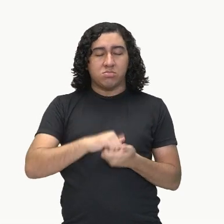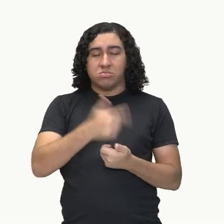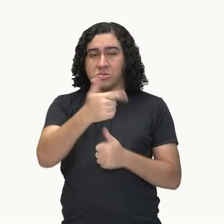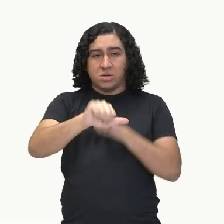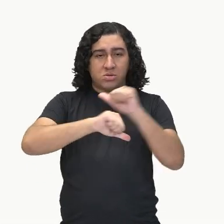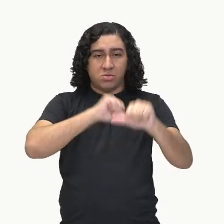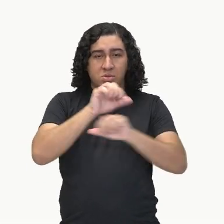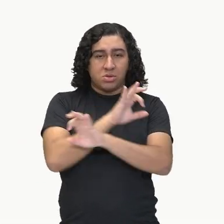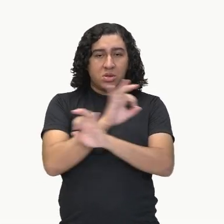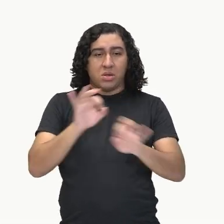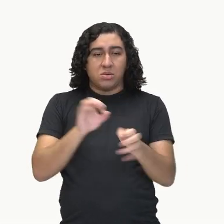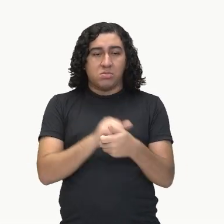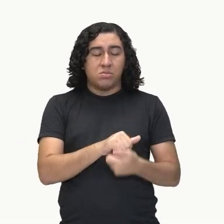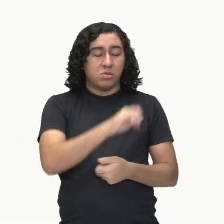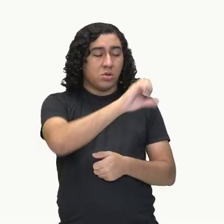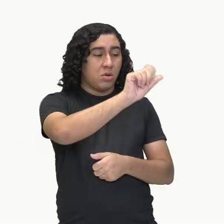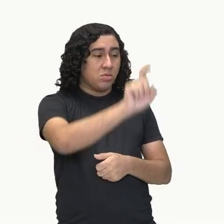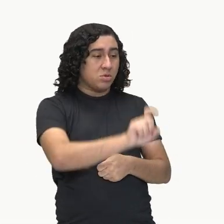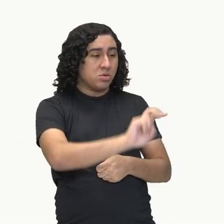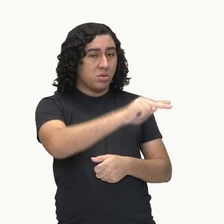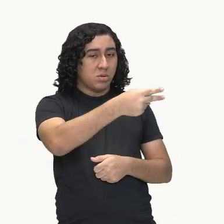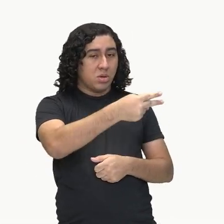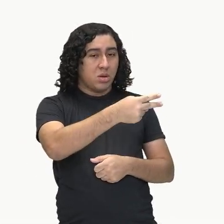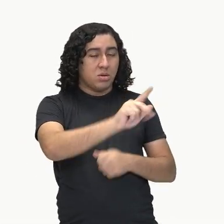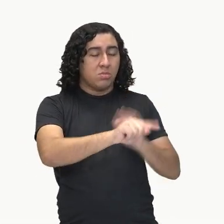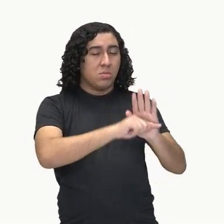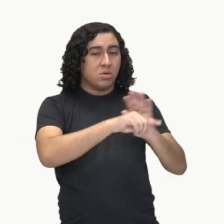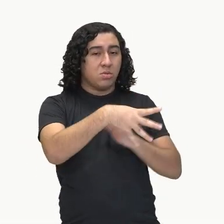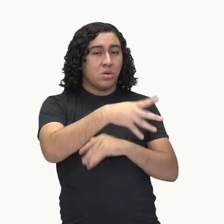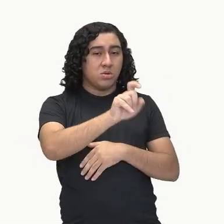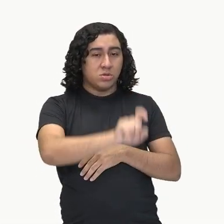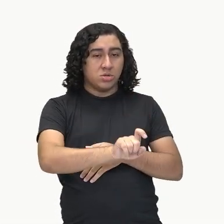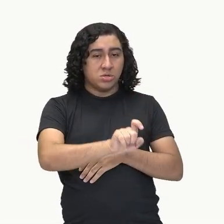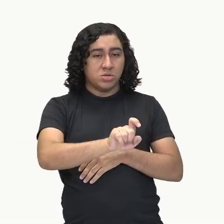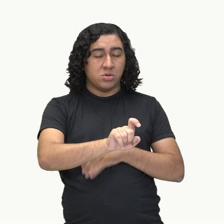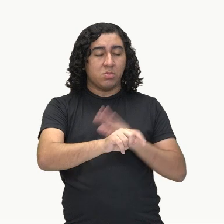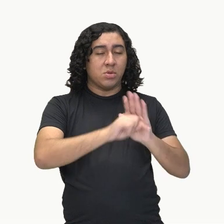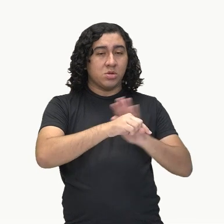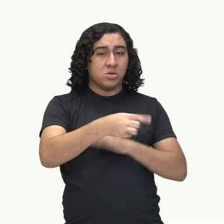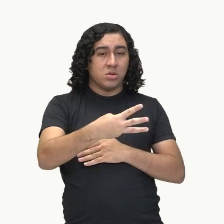sinal. 9x ao quadrado, menos